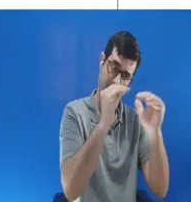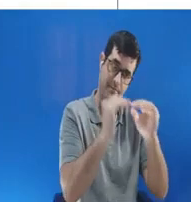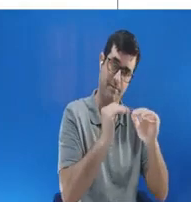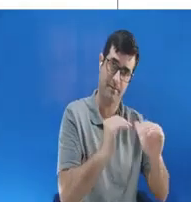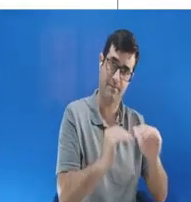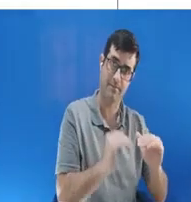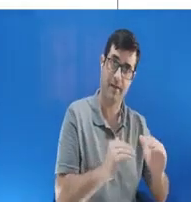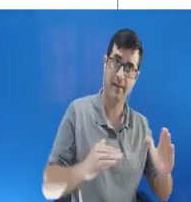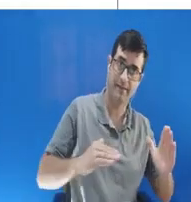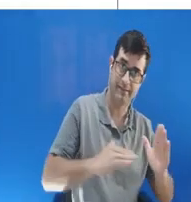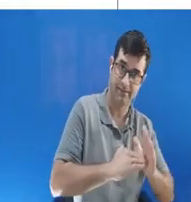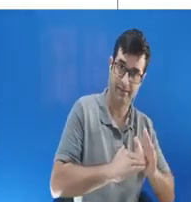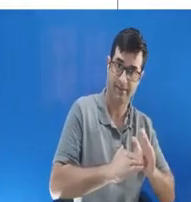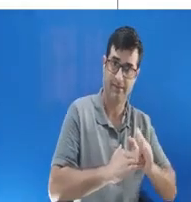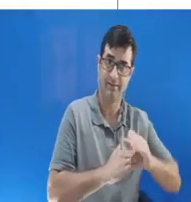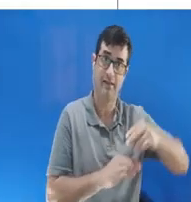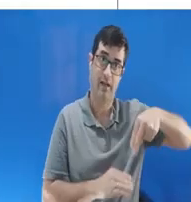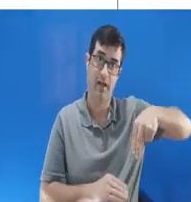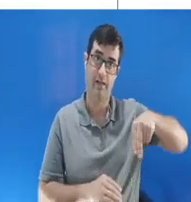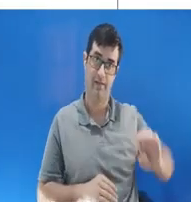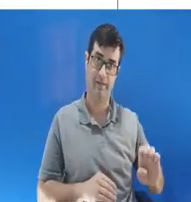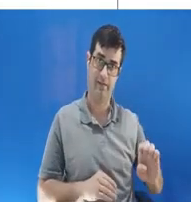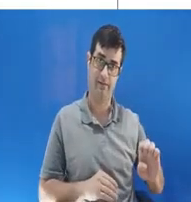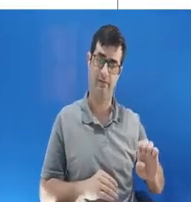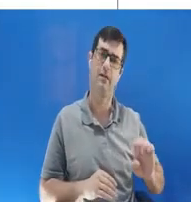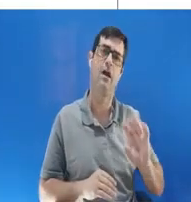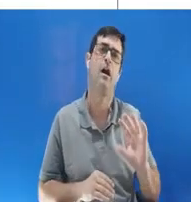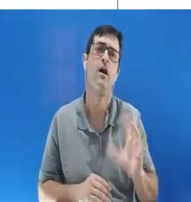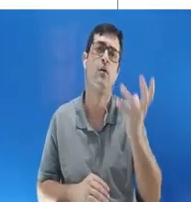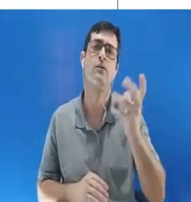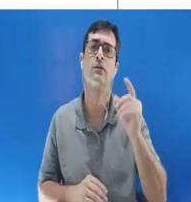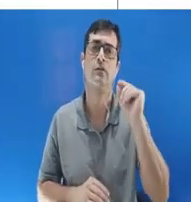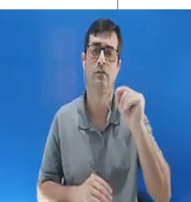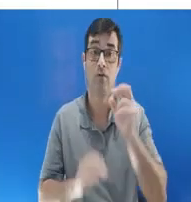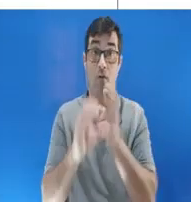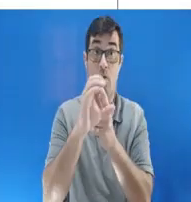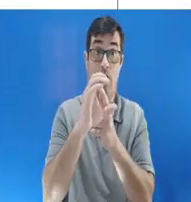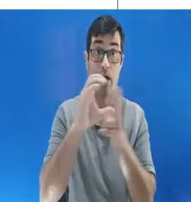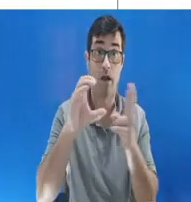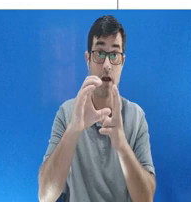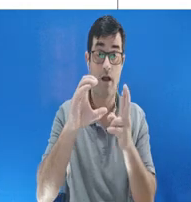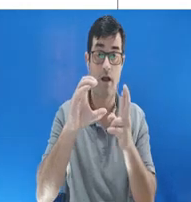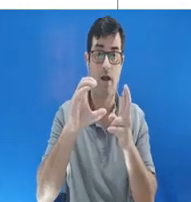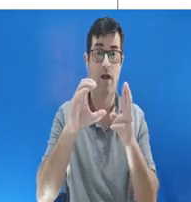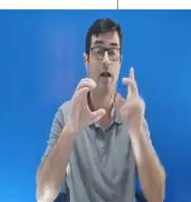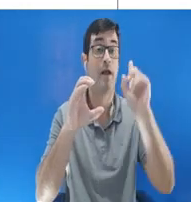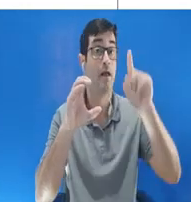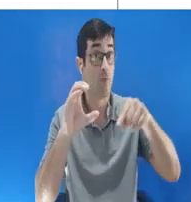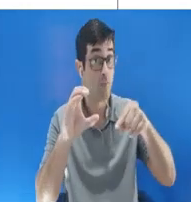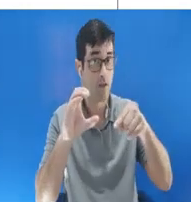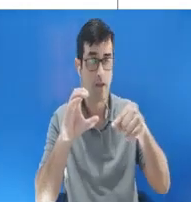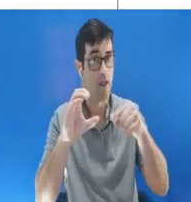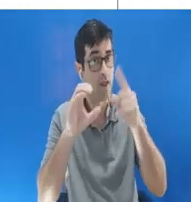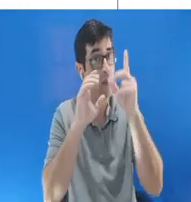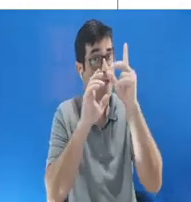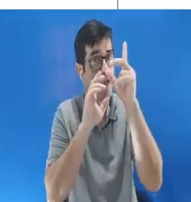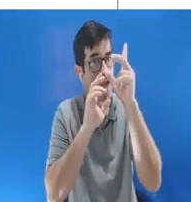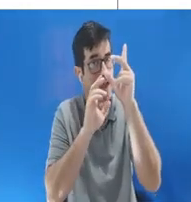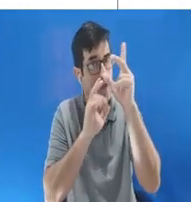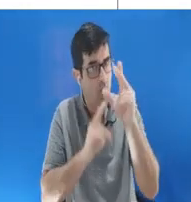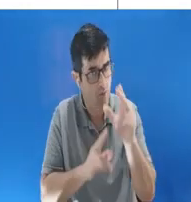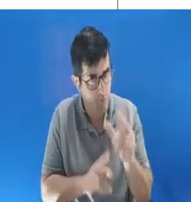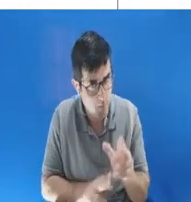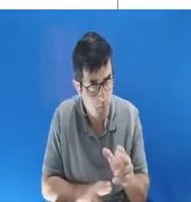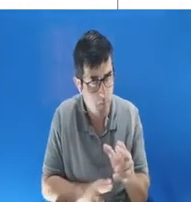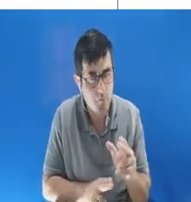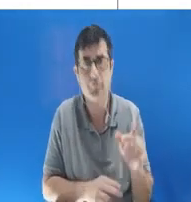tem ele completo. O que que acontece? O raio atômico vai tender a ser o mesmo, né?